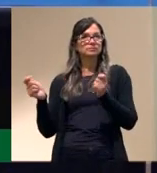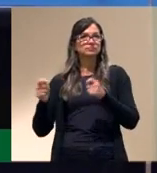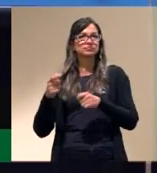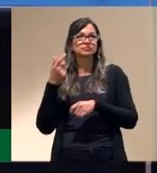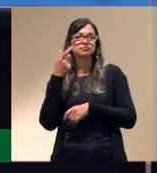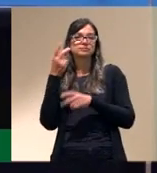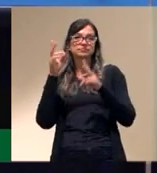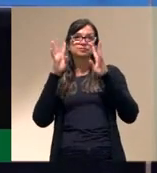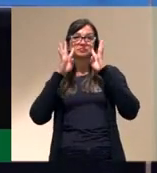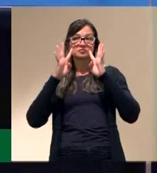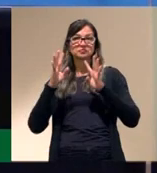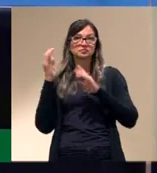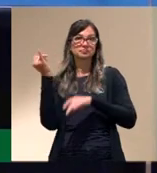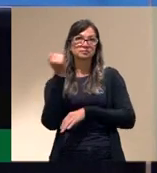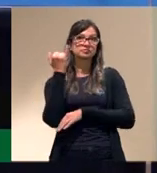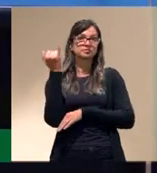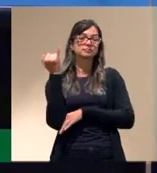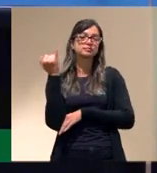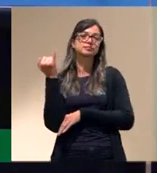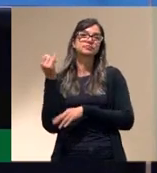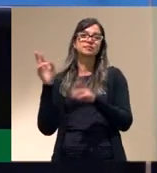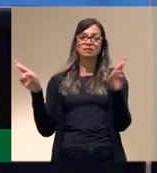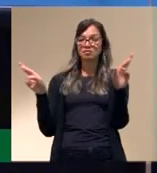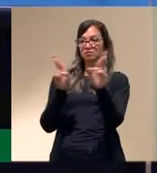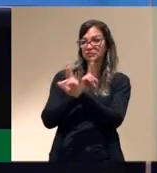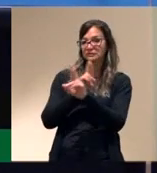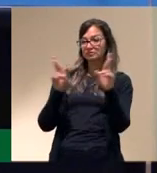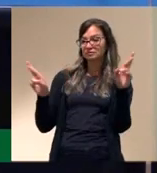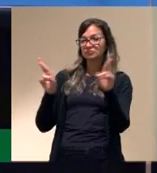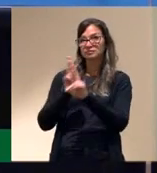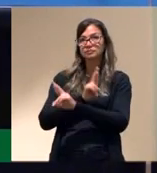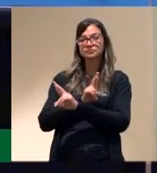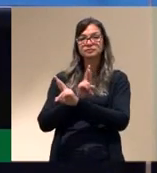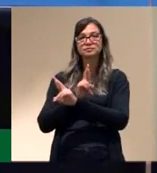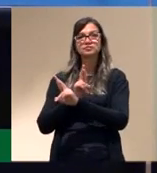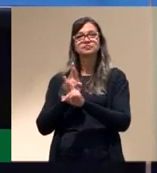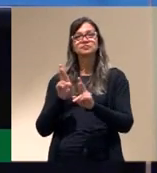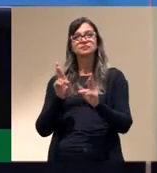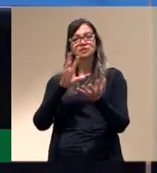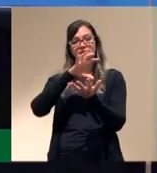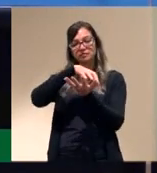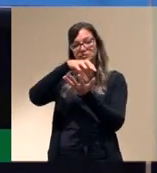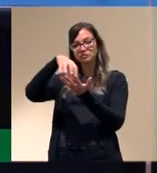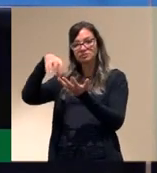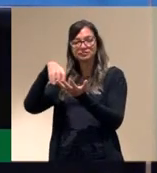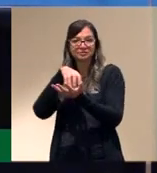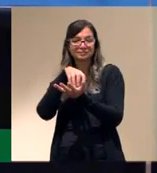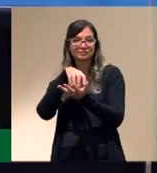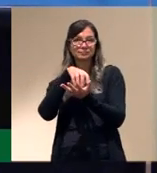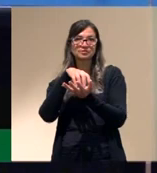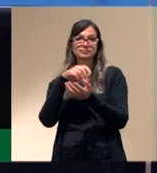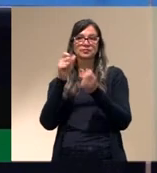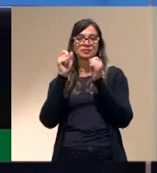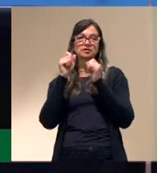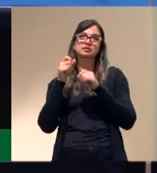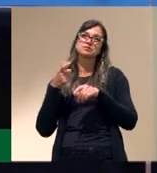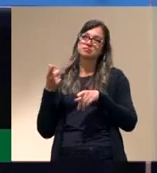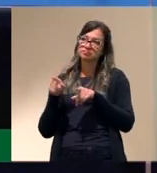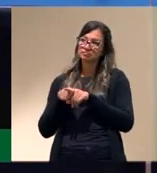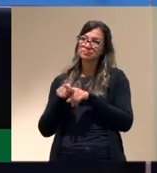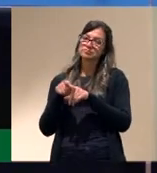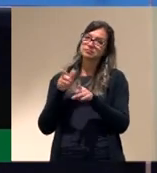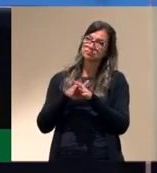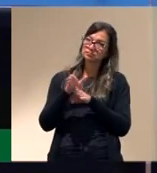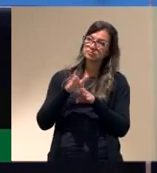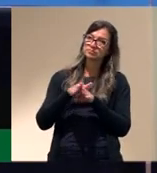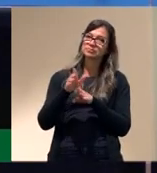essa relação, né, integrada entre os núcleos. E o alerta, né, quando eu apresentei esse